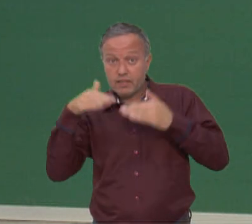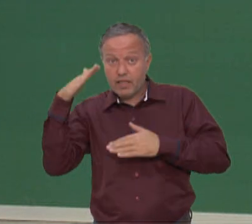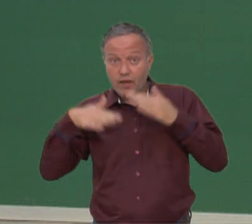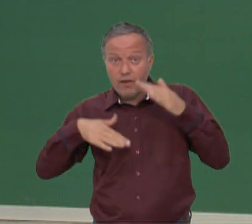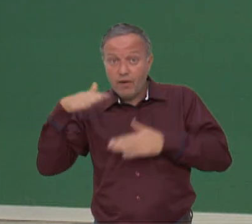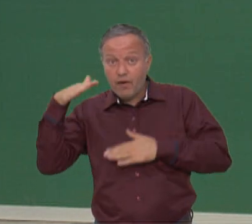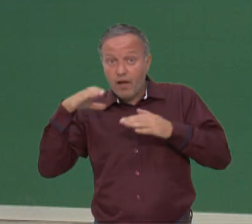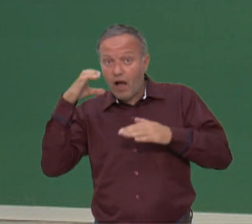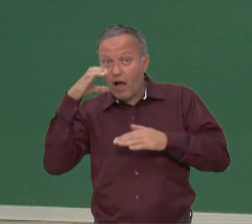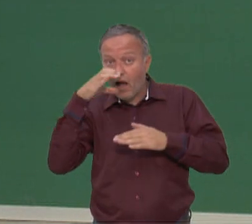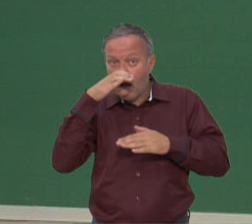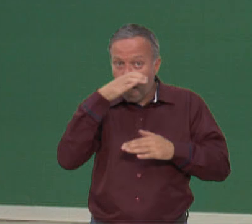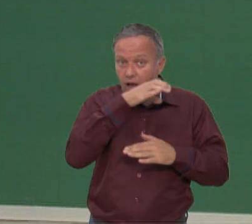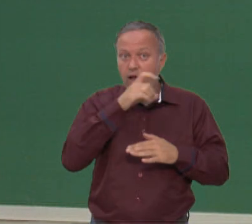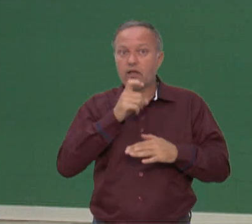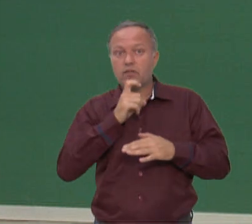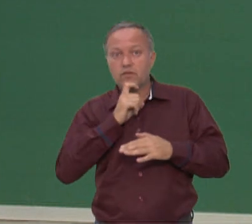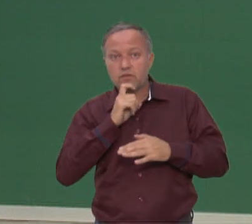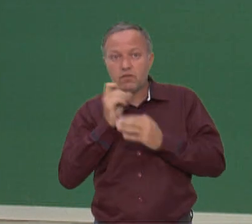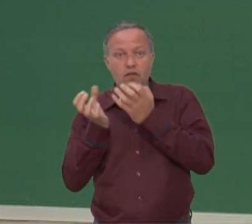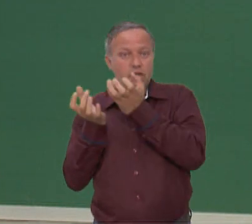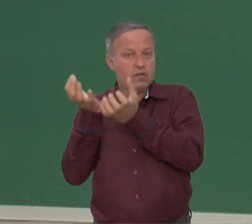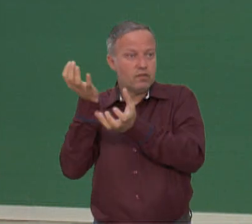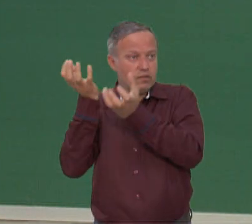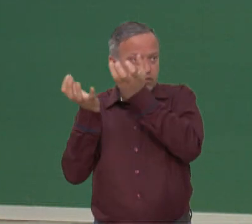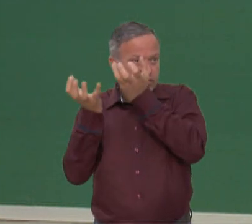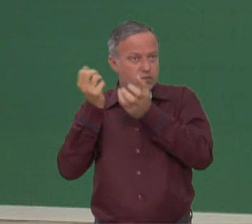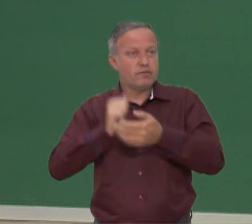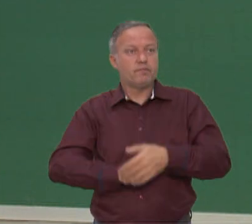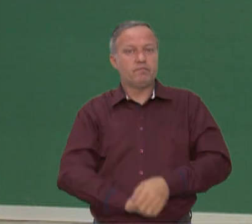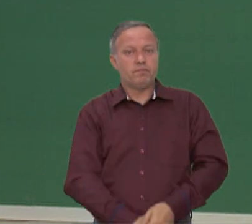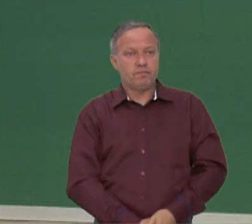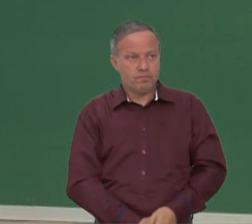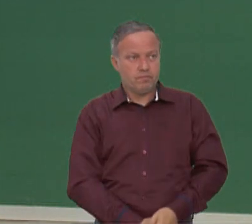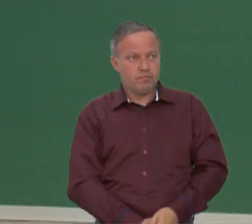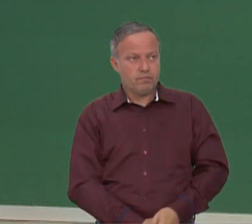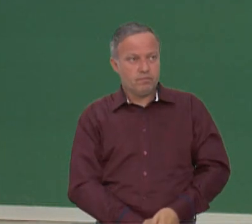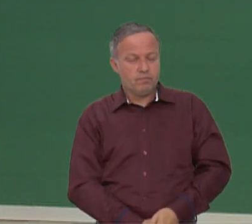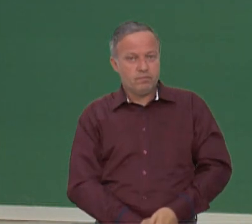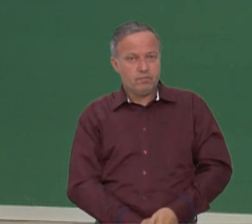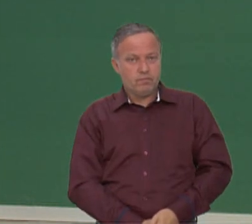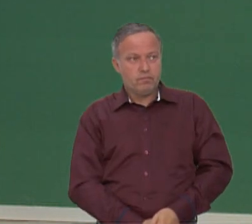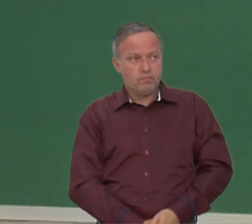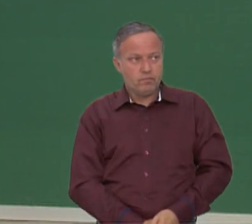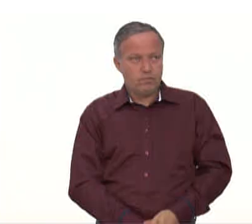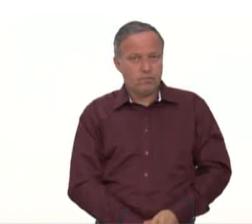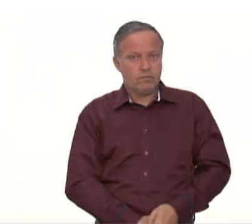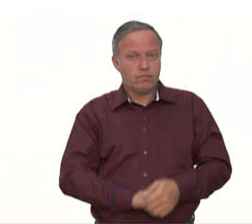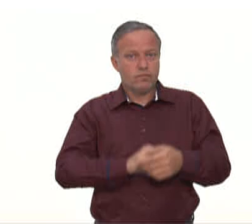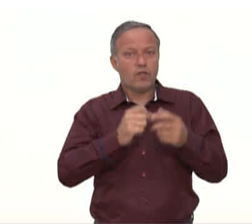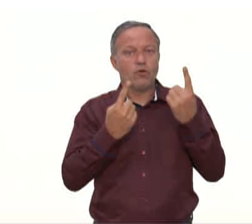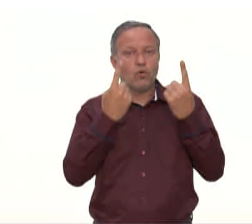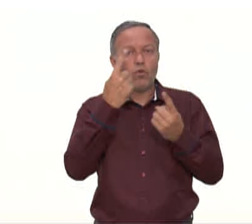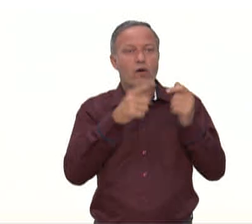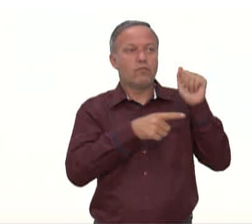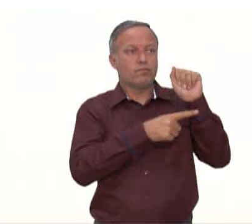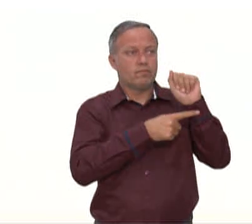percebemos os 3 estados ali que estão aparecendo, sólido, líquido e gasoso, ok? Então, uns minutinhos aí para